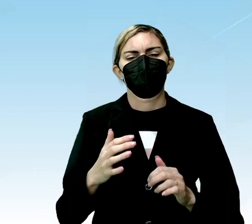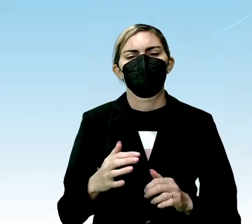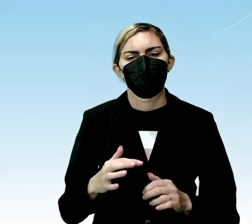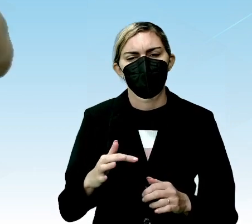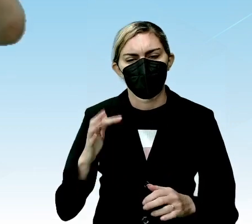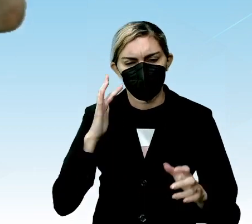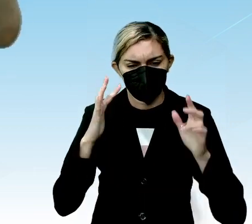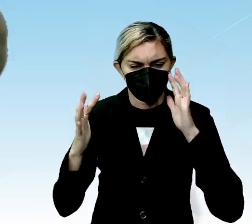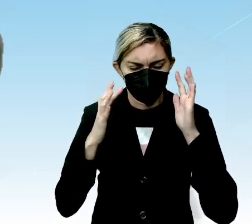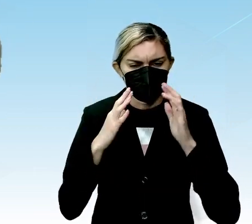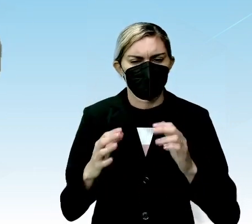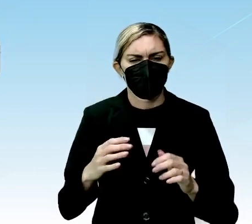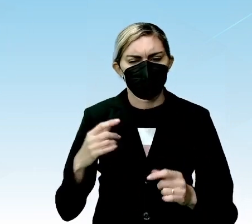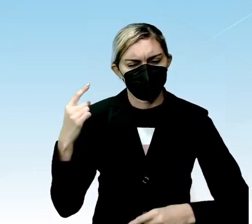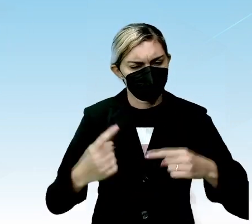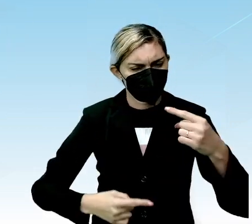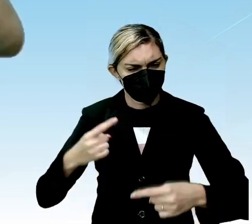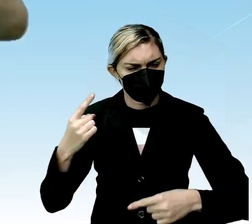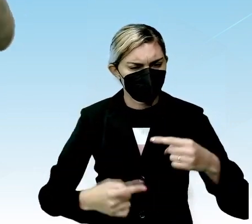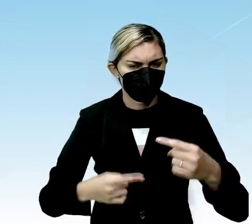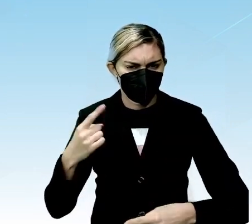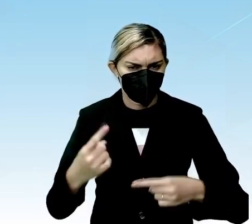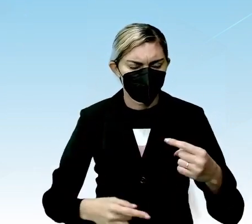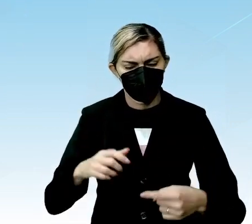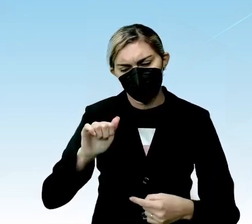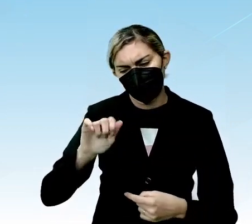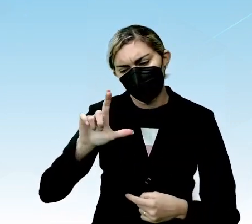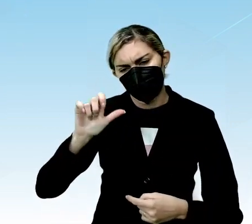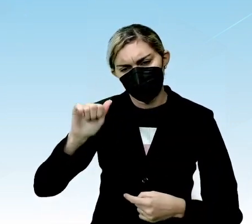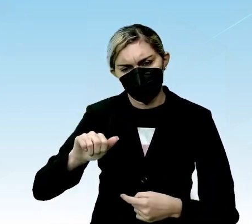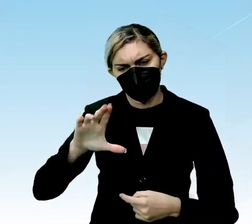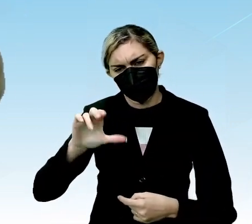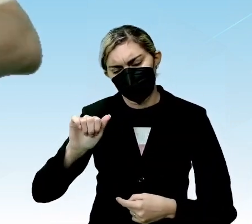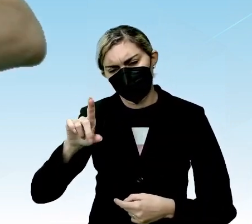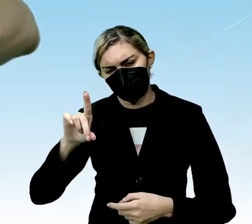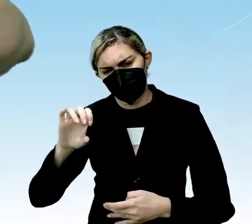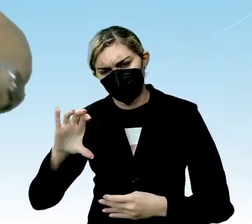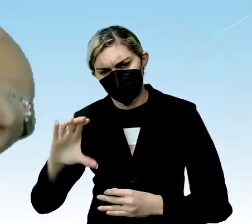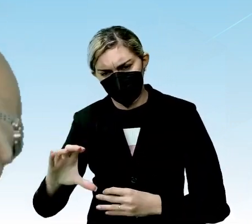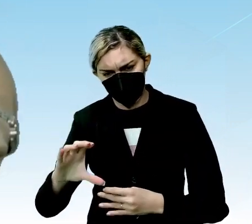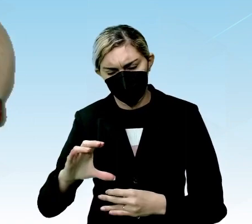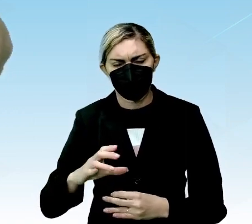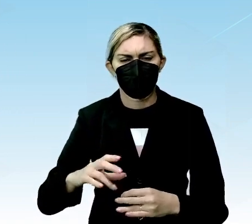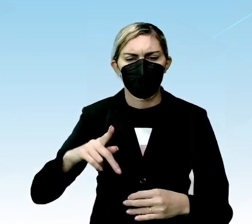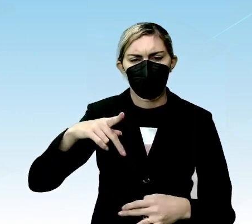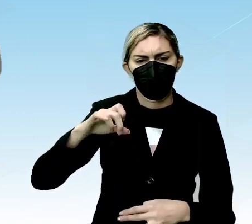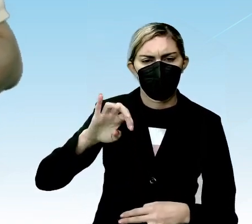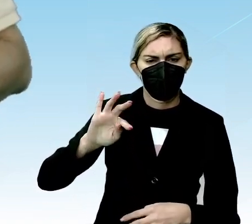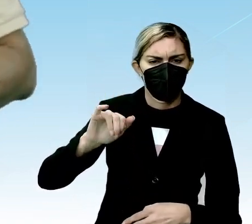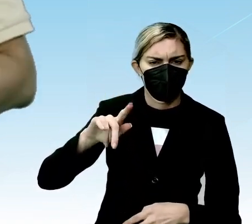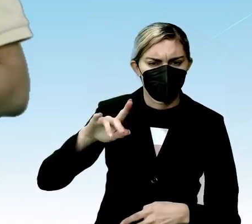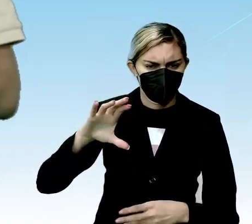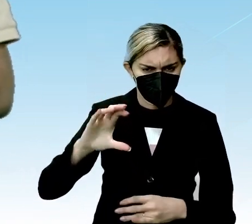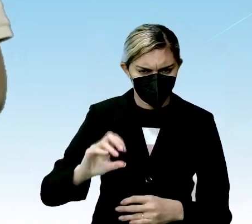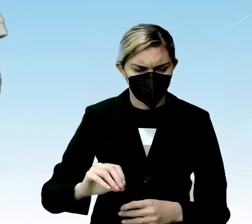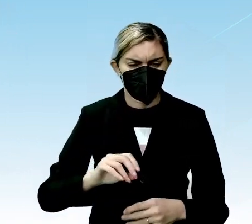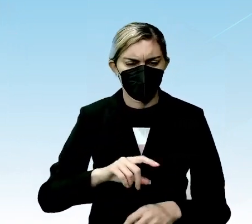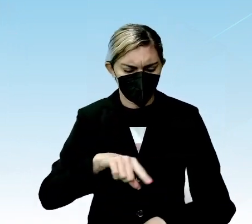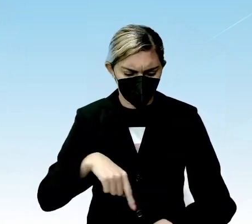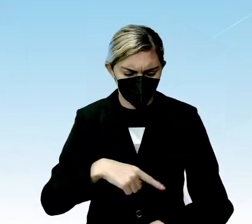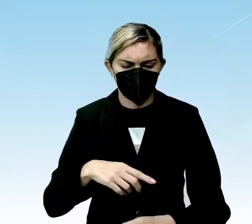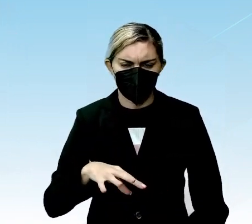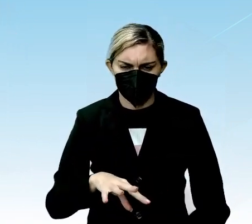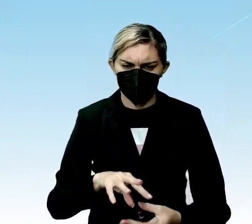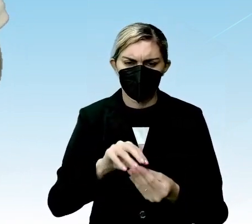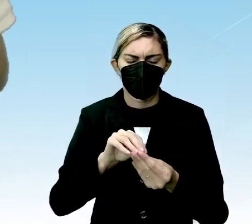teórico-filosófica, é o Hippolyte, Allan Kardec, que é o seu pseudônimo, o Pentateuco, obras